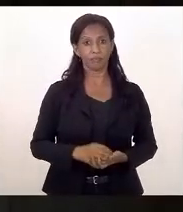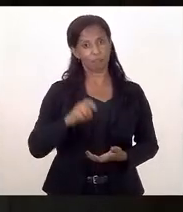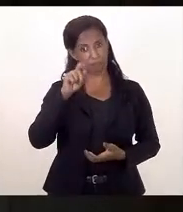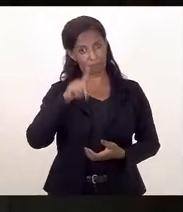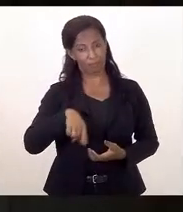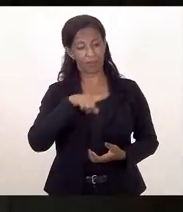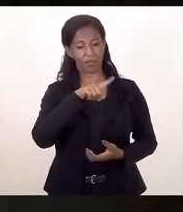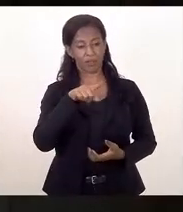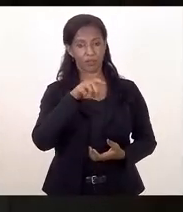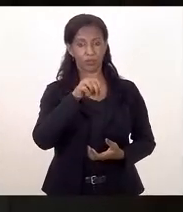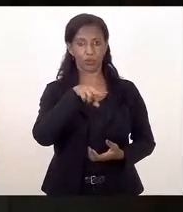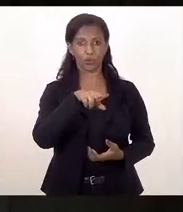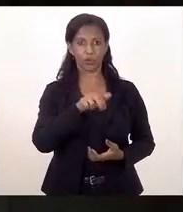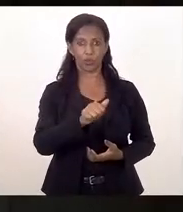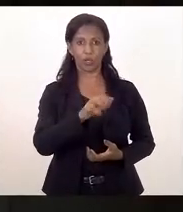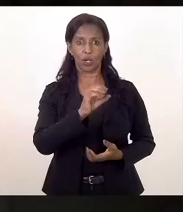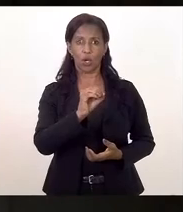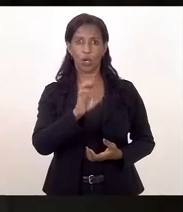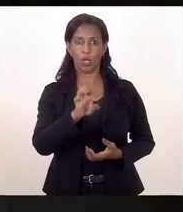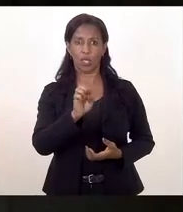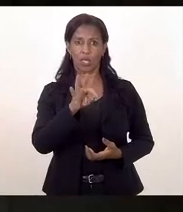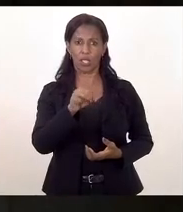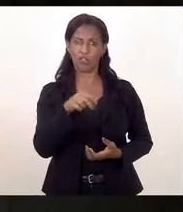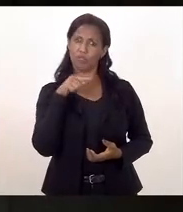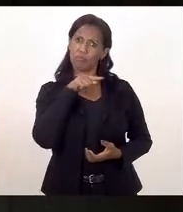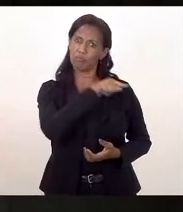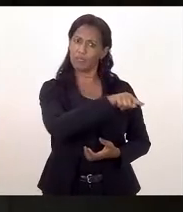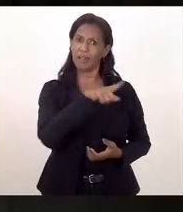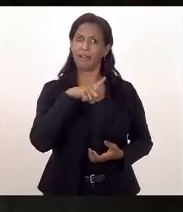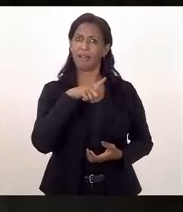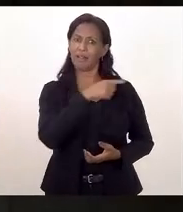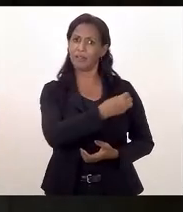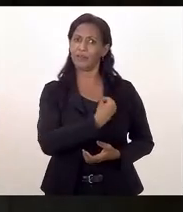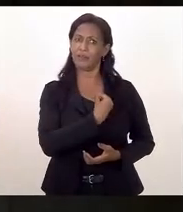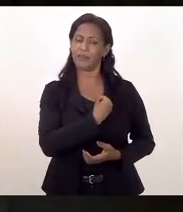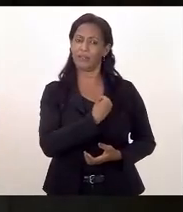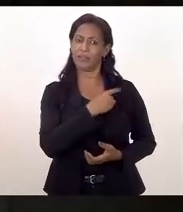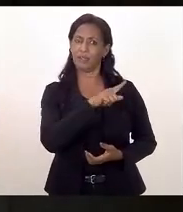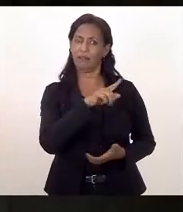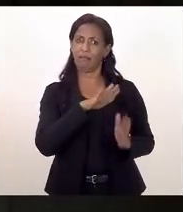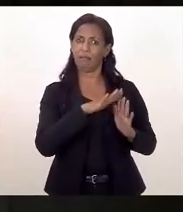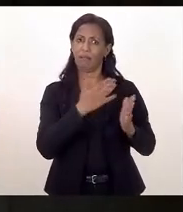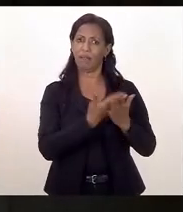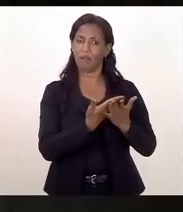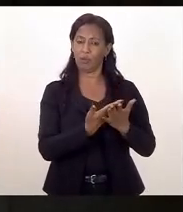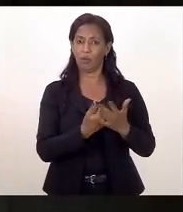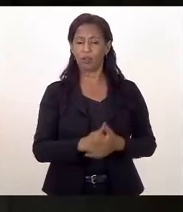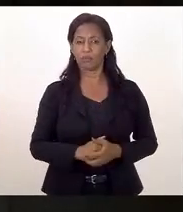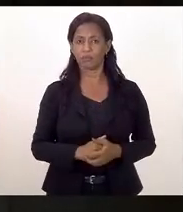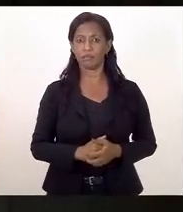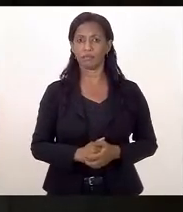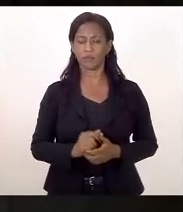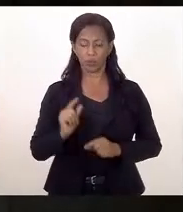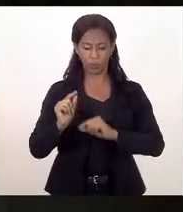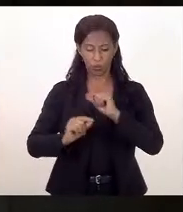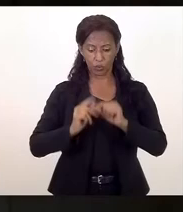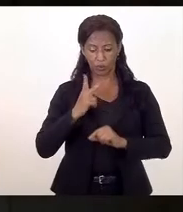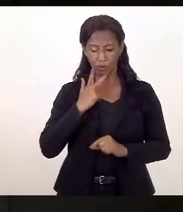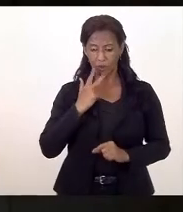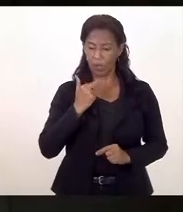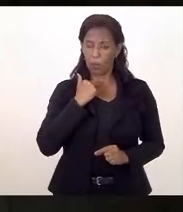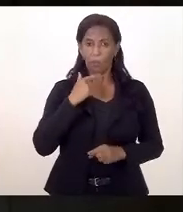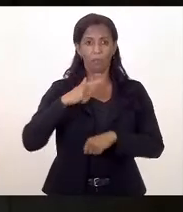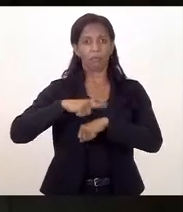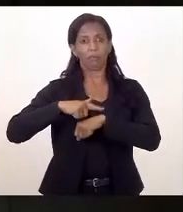da cidade do Rio de Janeiro. E é lá que está a UESO. E a defesa que eu quero fazer é que a gente não pode mais